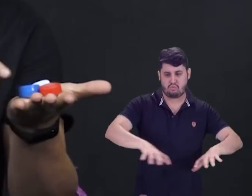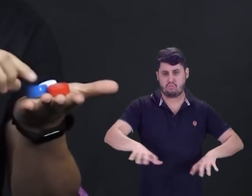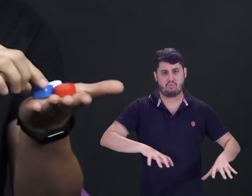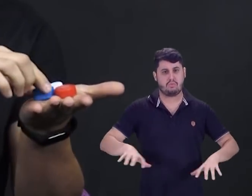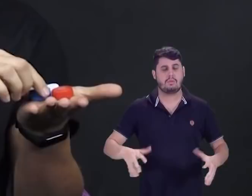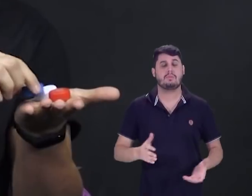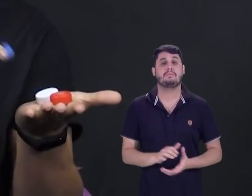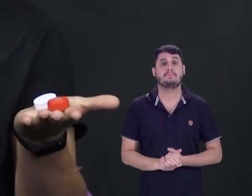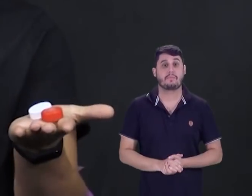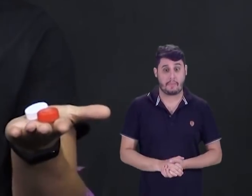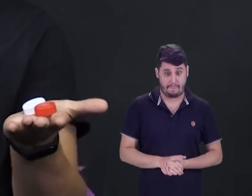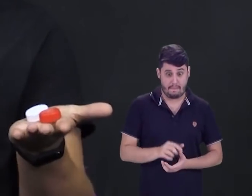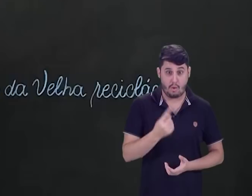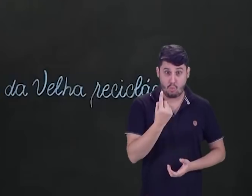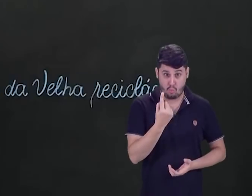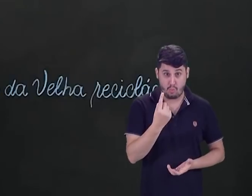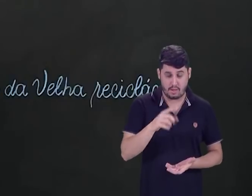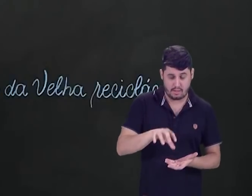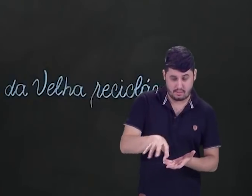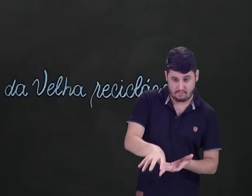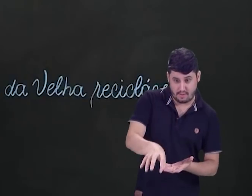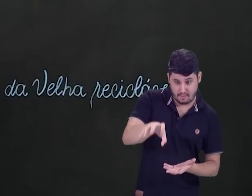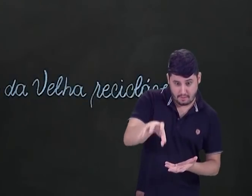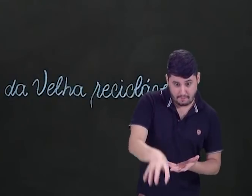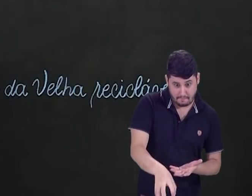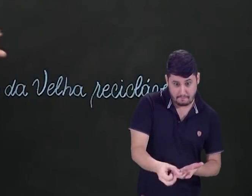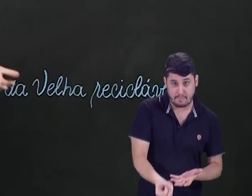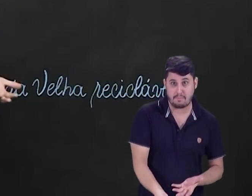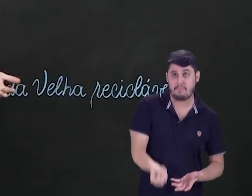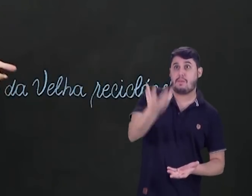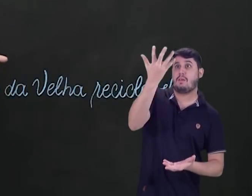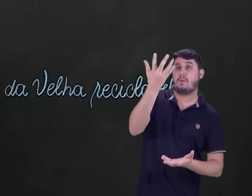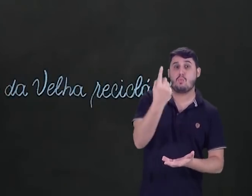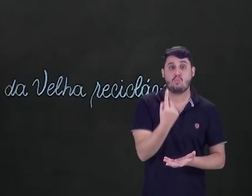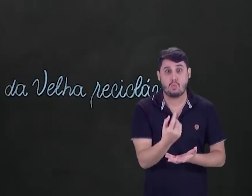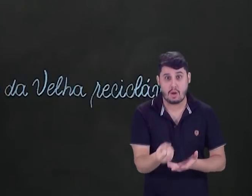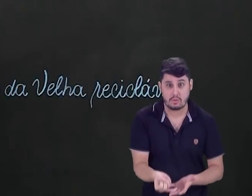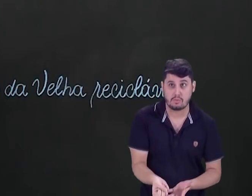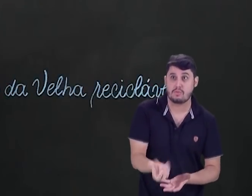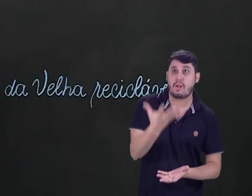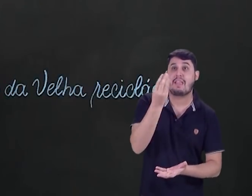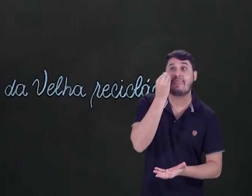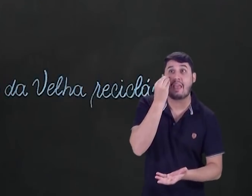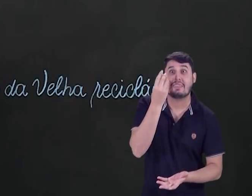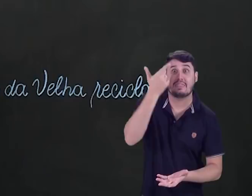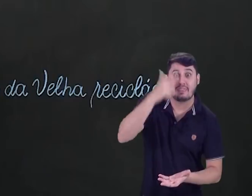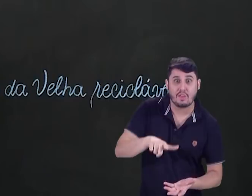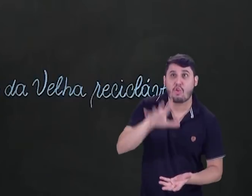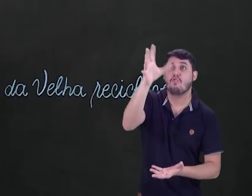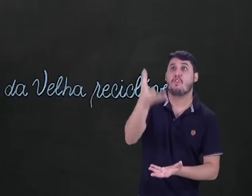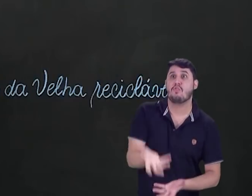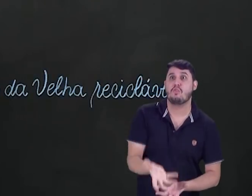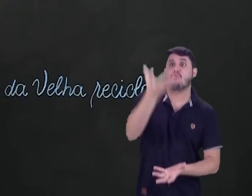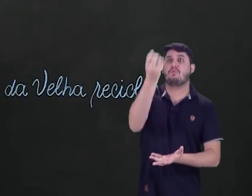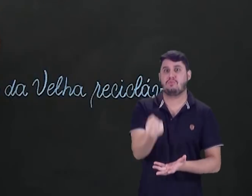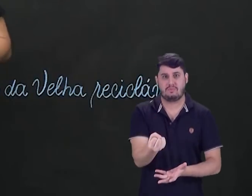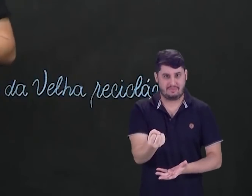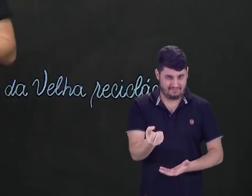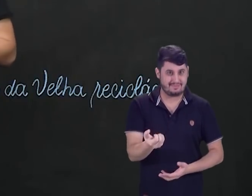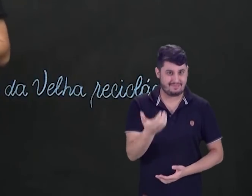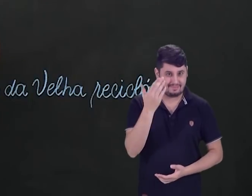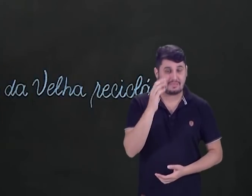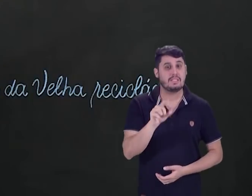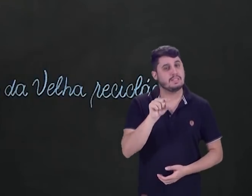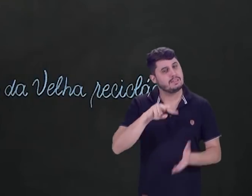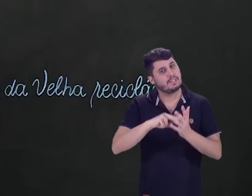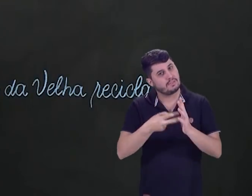das tampinhas você vai pegar na sua mão, você vai jogar para cima, pegar e tentar pegar de novo. Esse é o jogo das